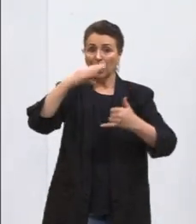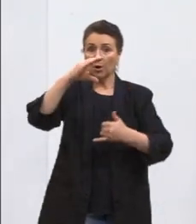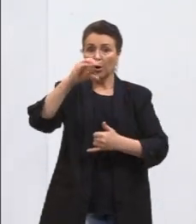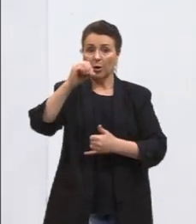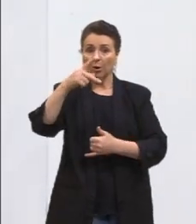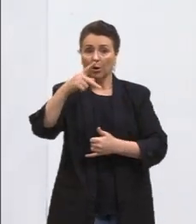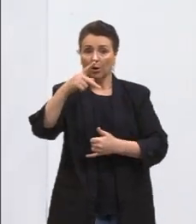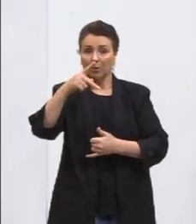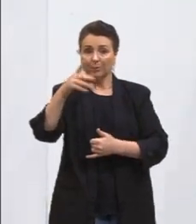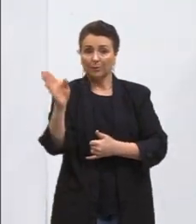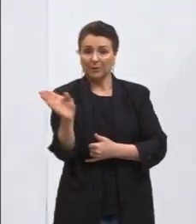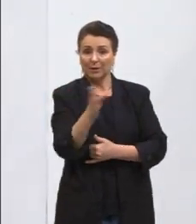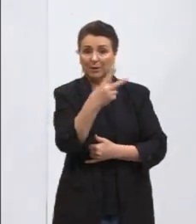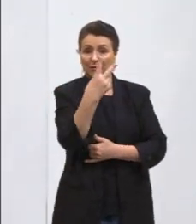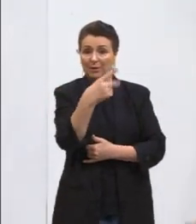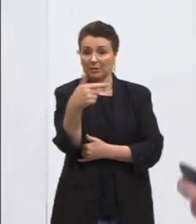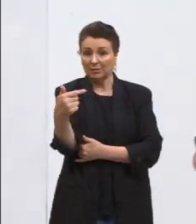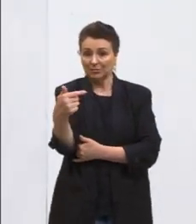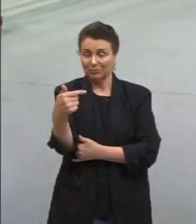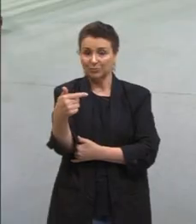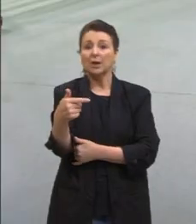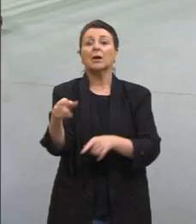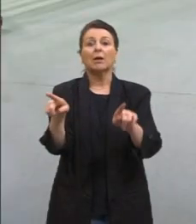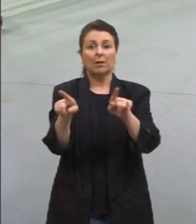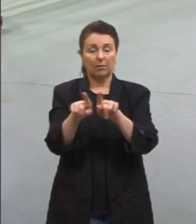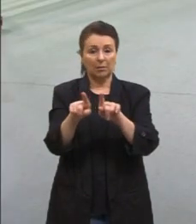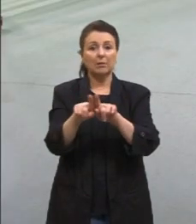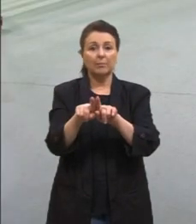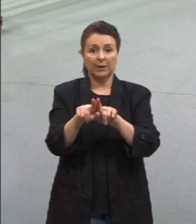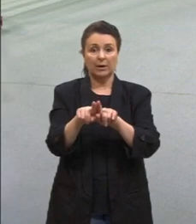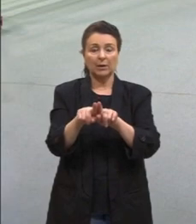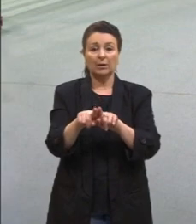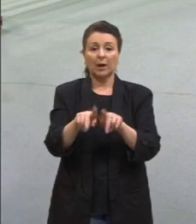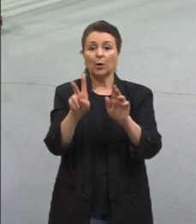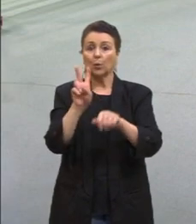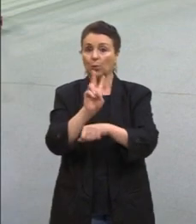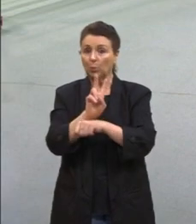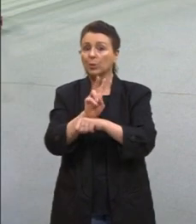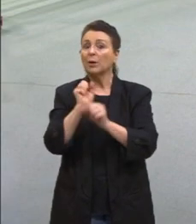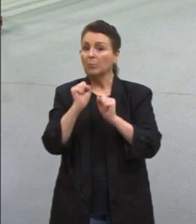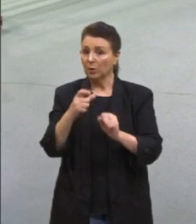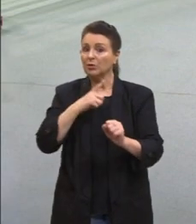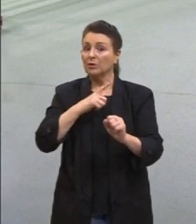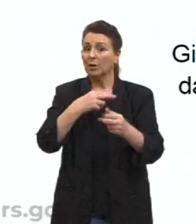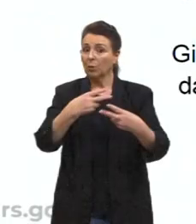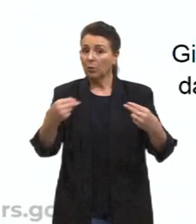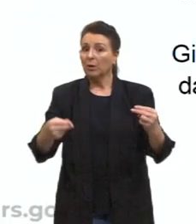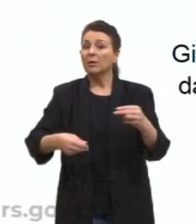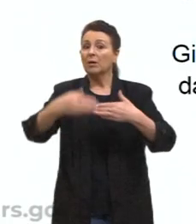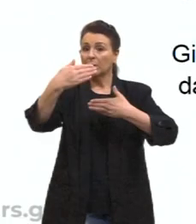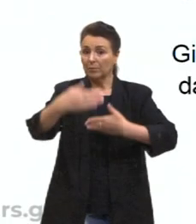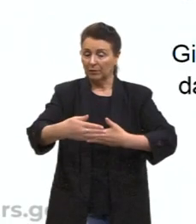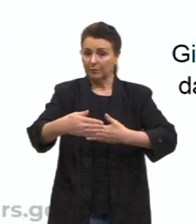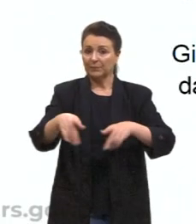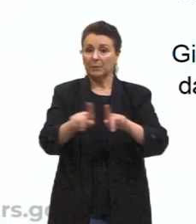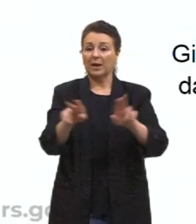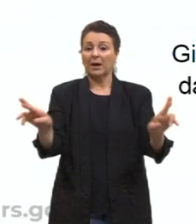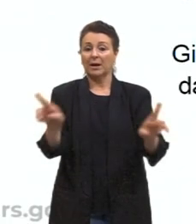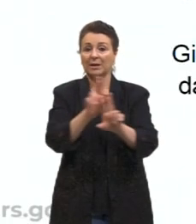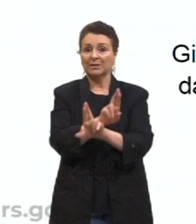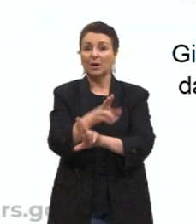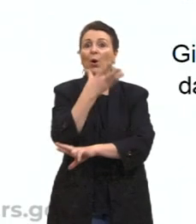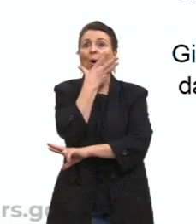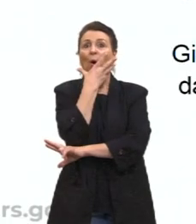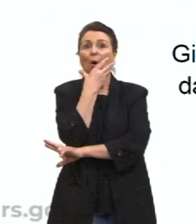cobra 27 para que também seja preparado em relação à prova né fazer algumas coisas sobre a relação do homem natureza